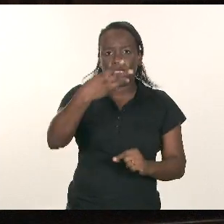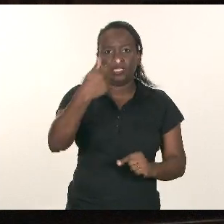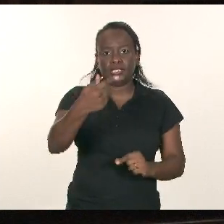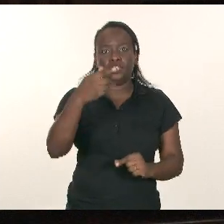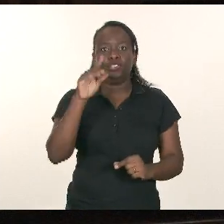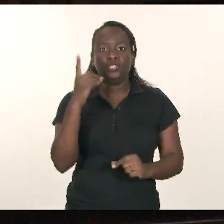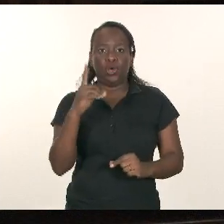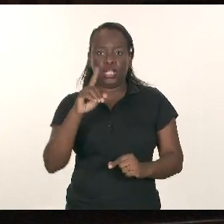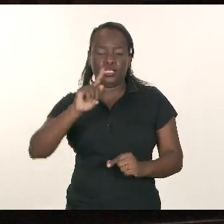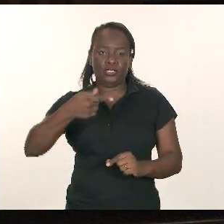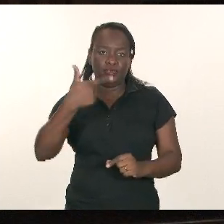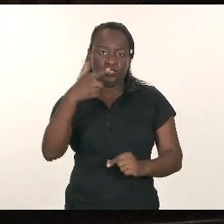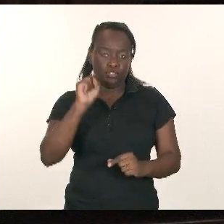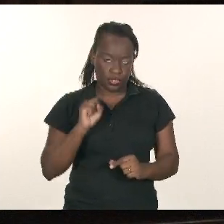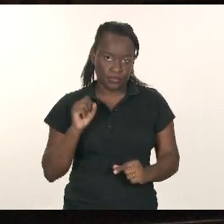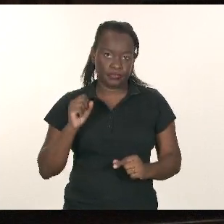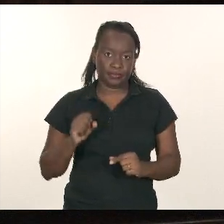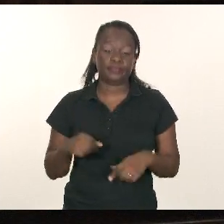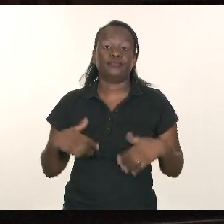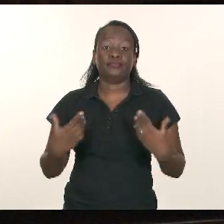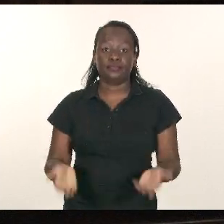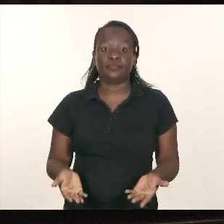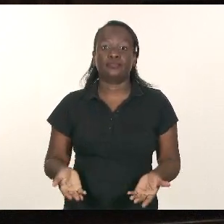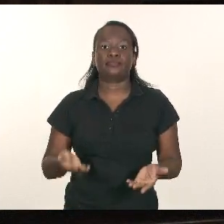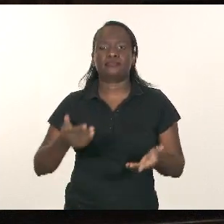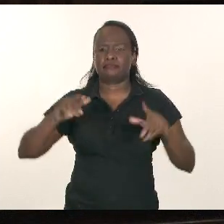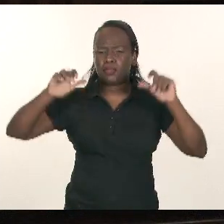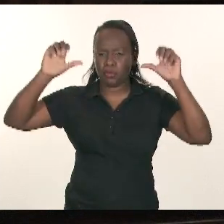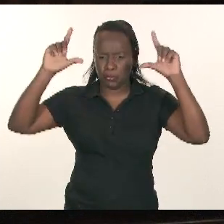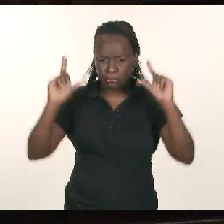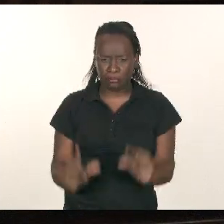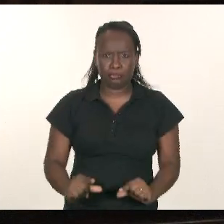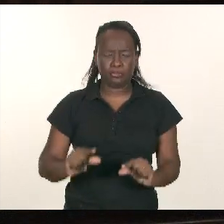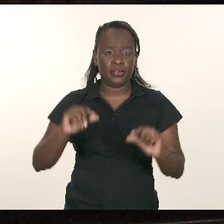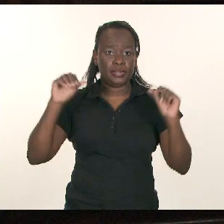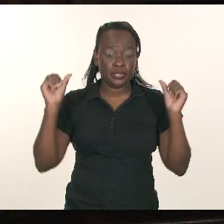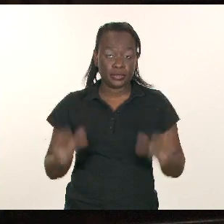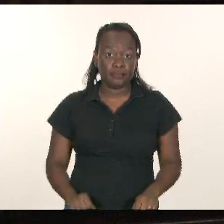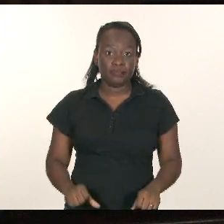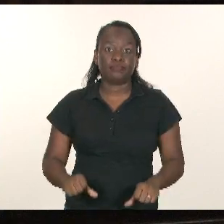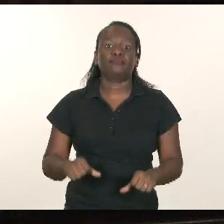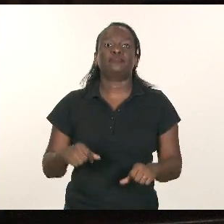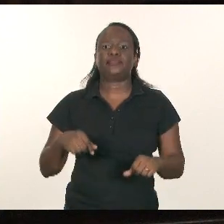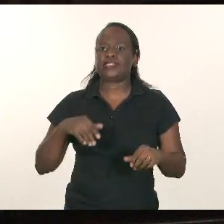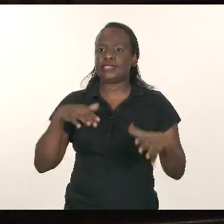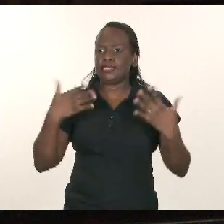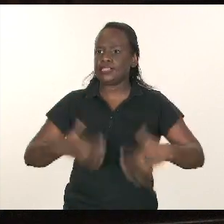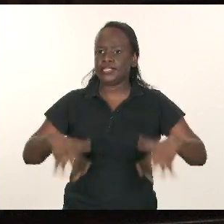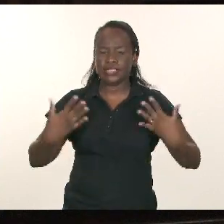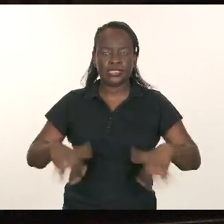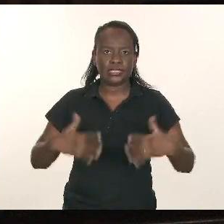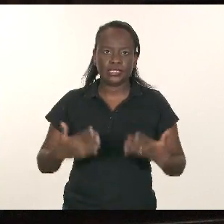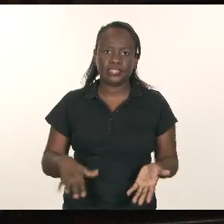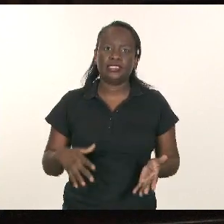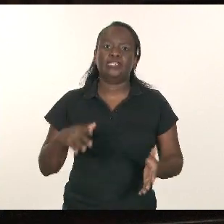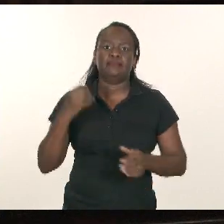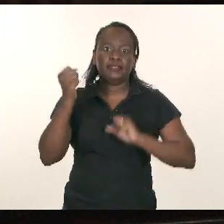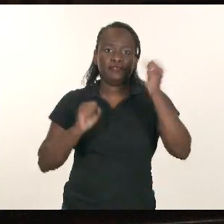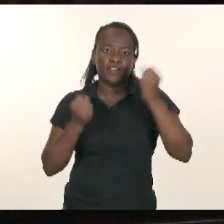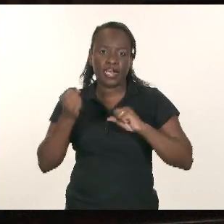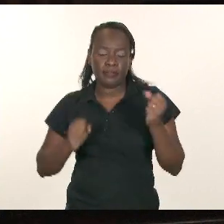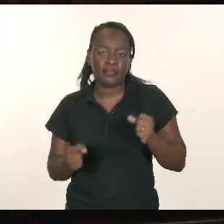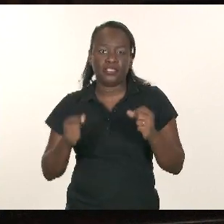dólares e 28 centavos. Uma queda vertiginosa, brutal e devastadora para a produção